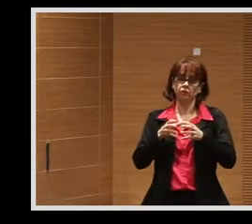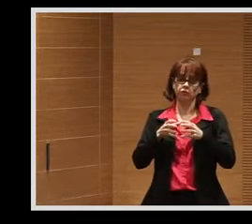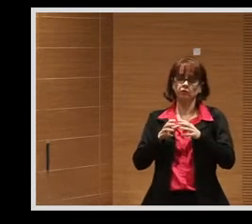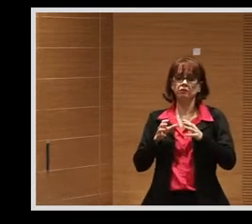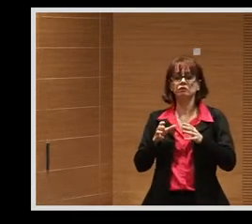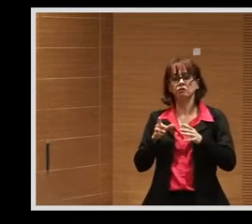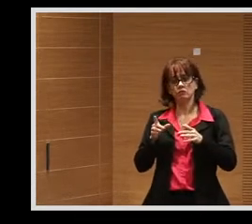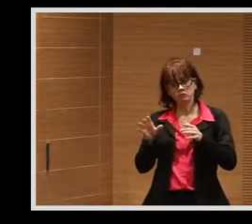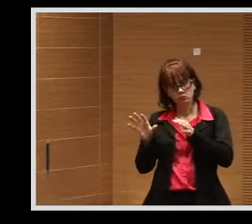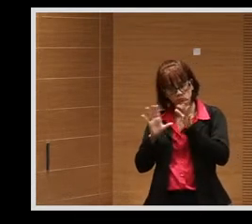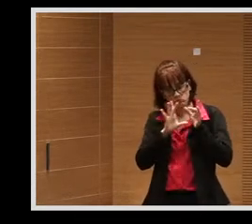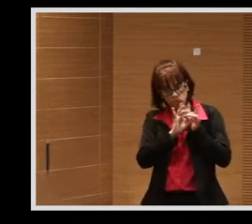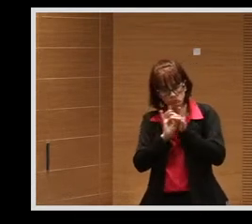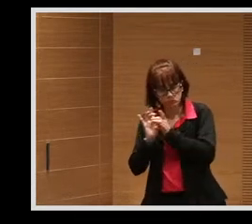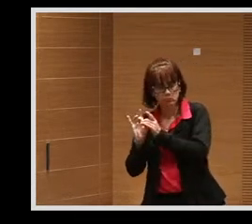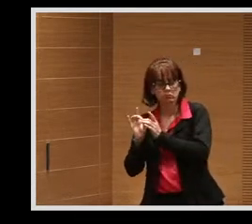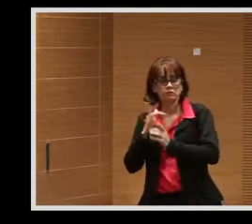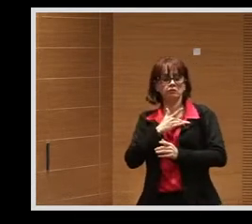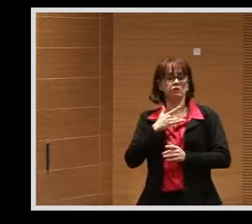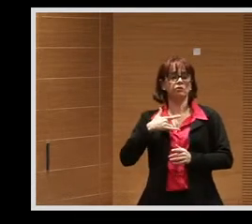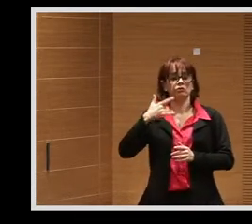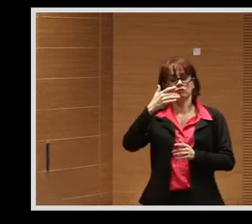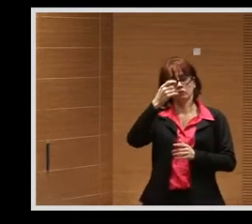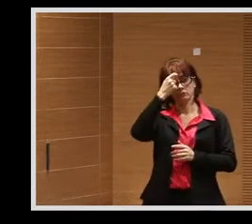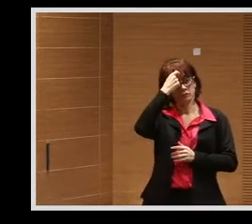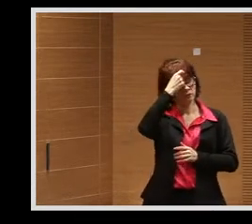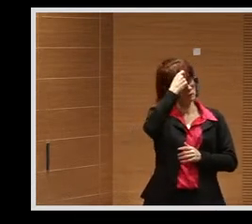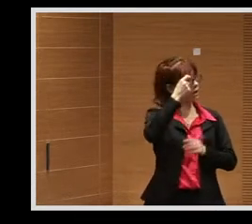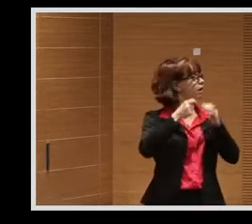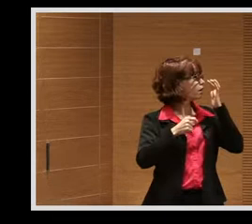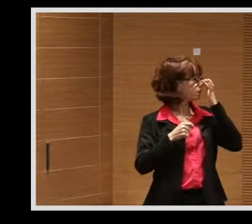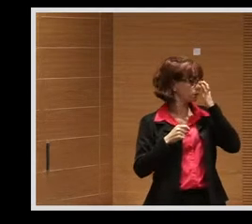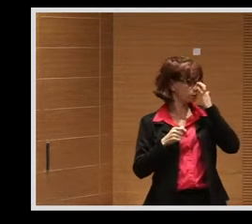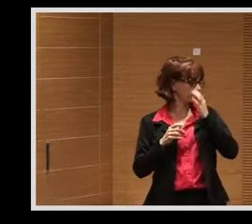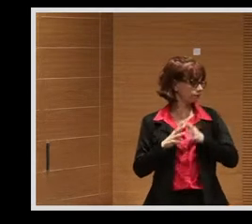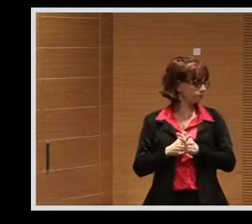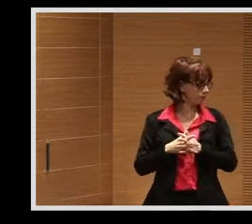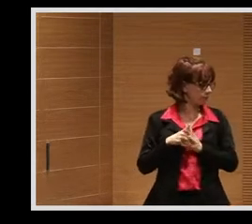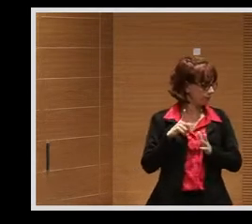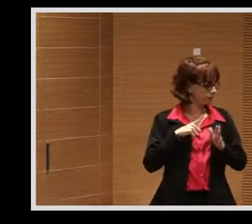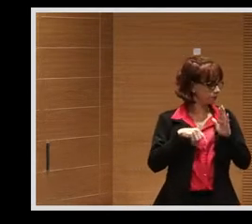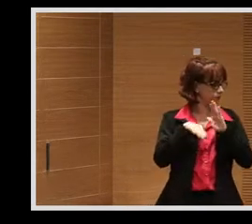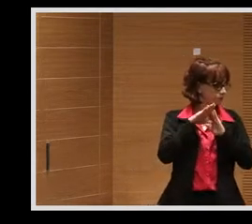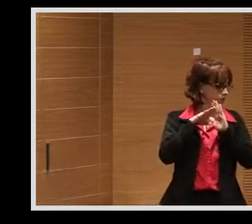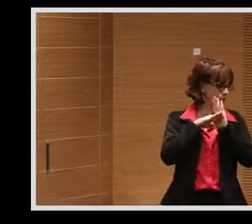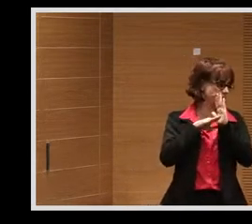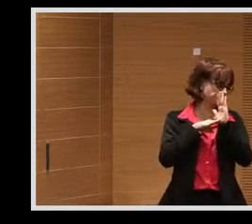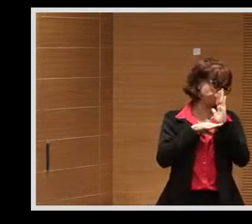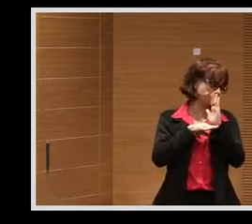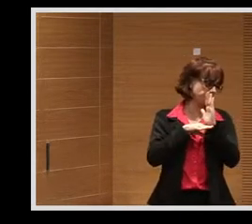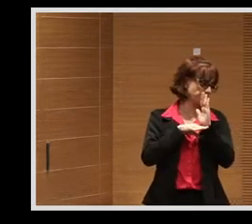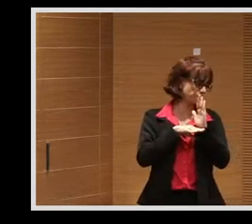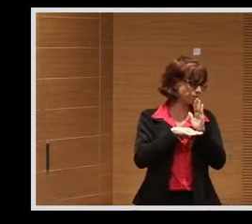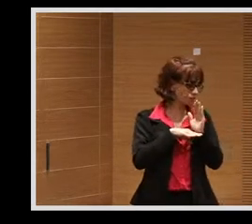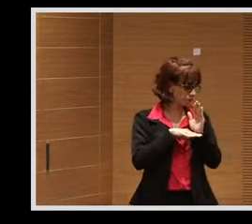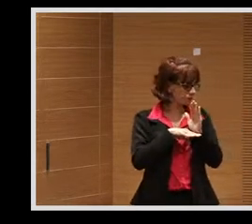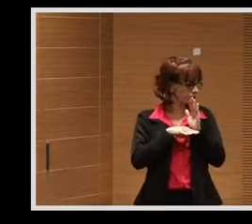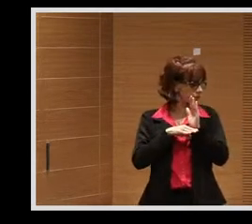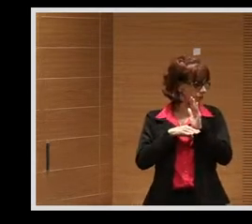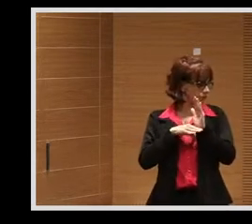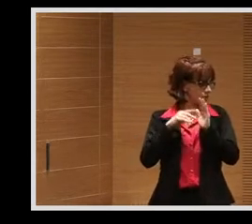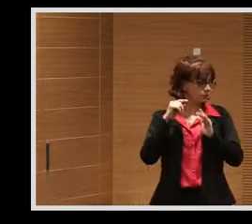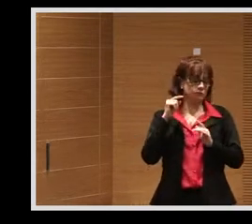saúde mental. Ele trabalha assim a partir desse espaço. Eu acho que essa expressão também é